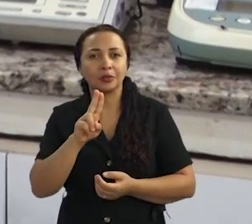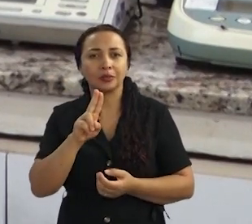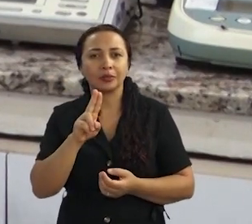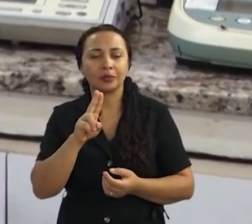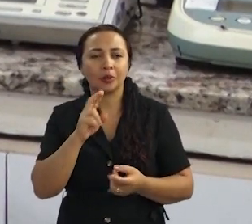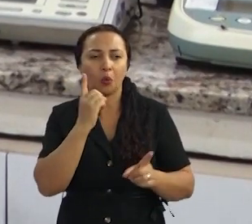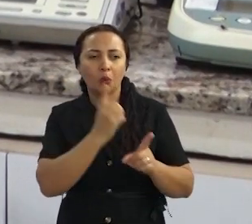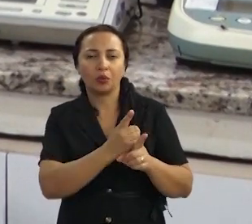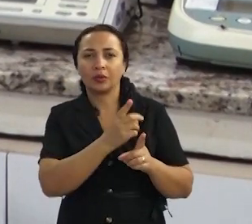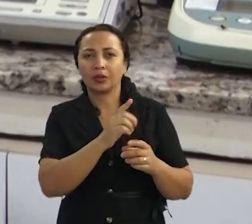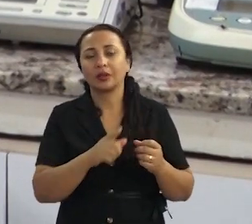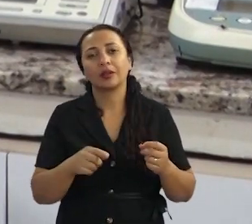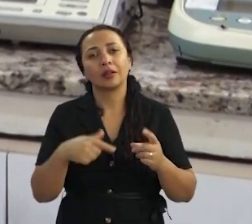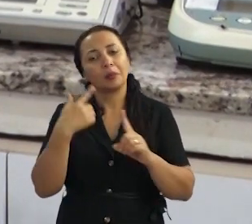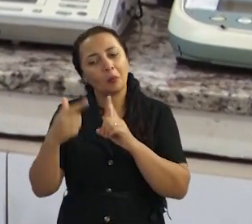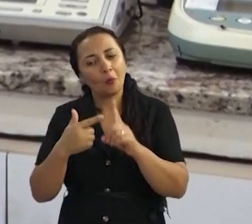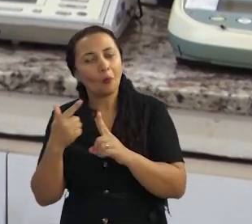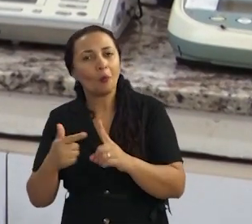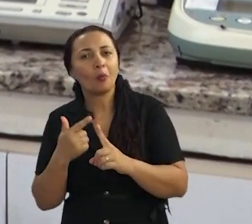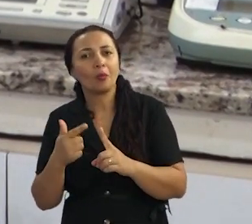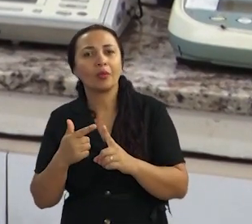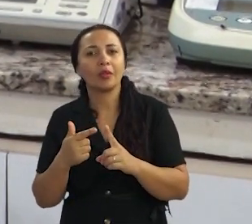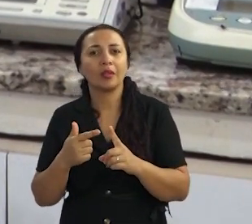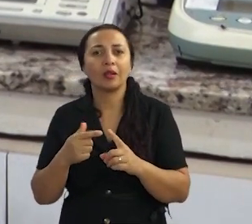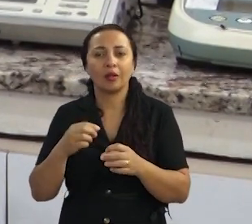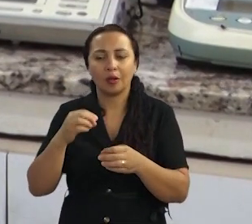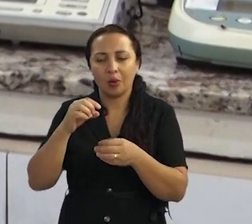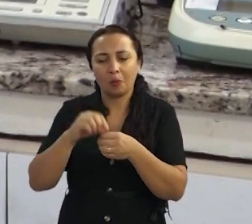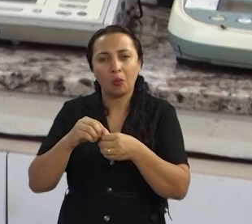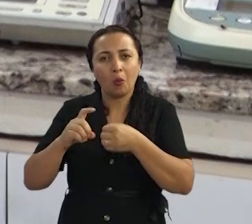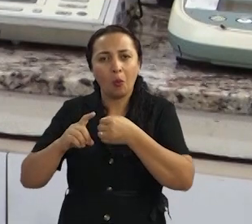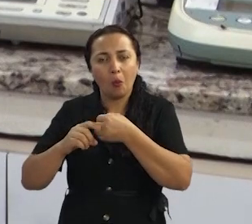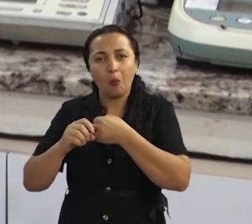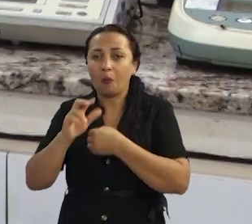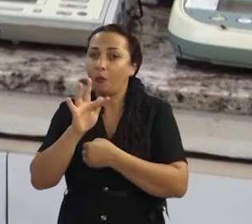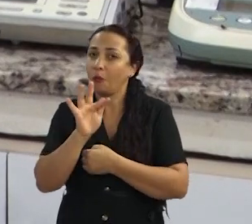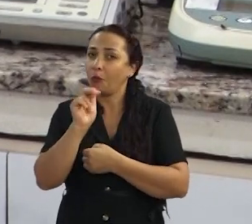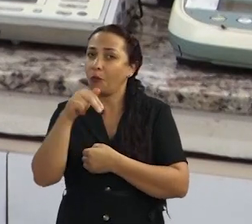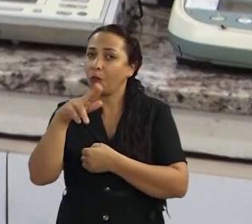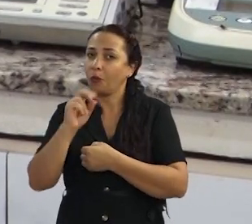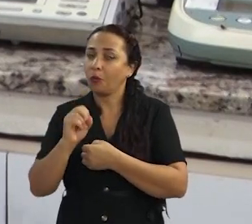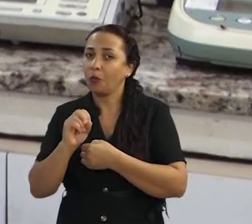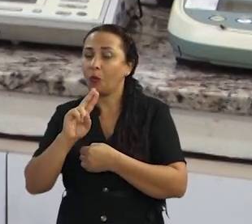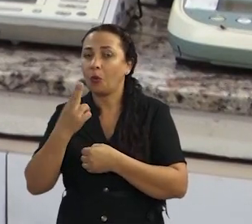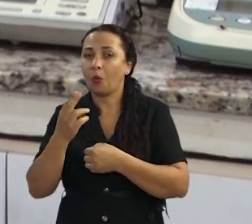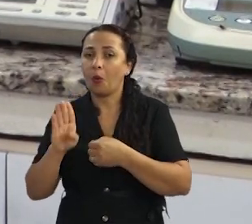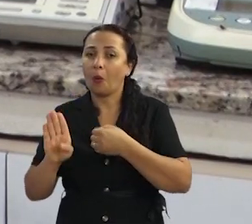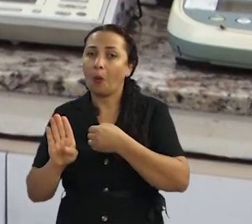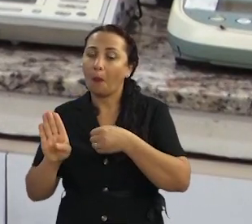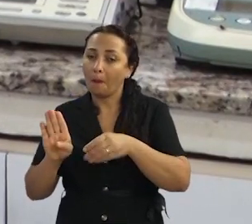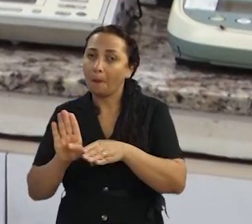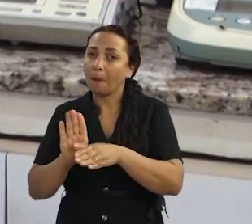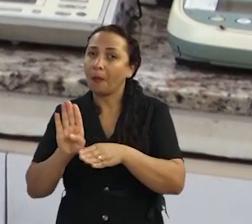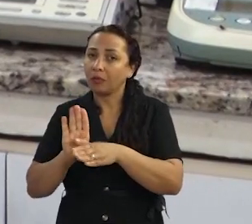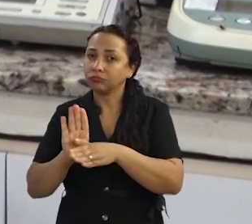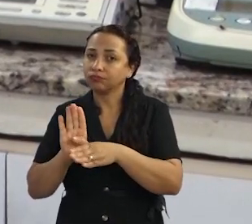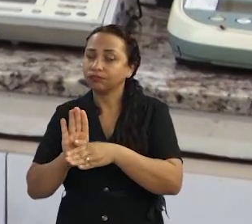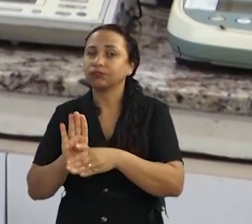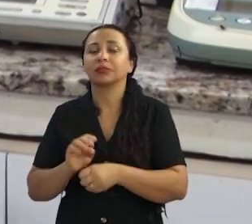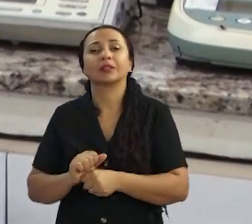partir da produção por micro-organismos, por bactérias,